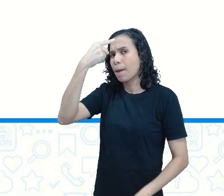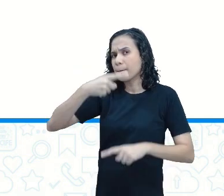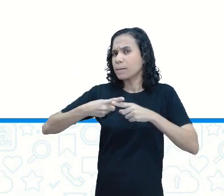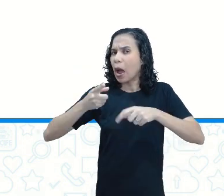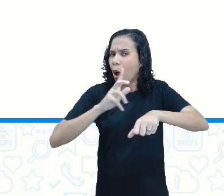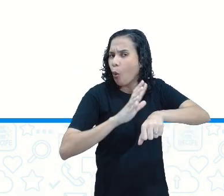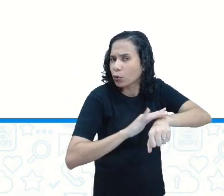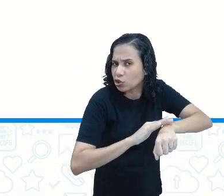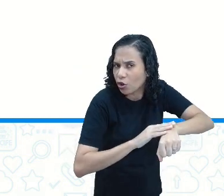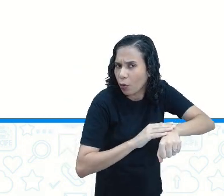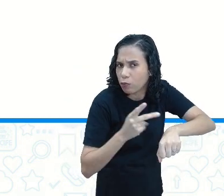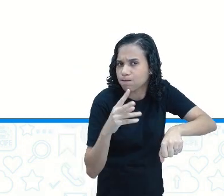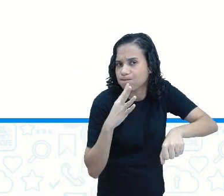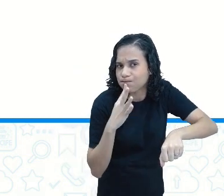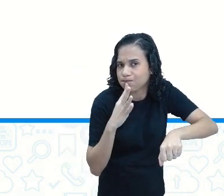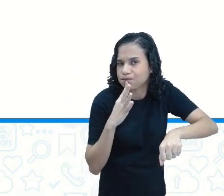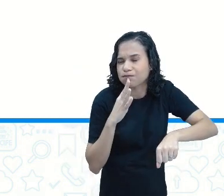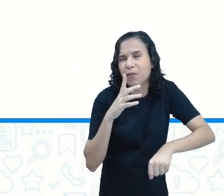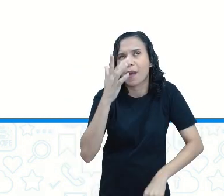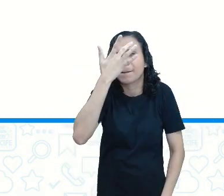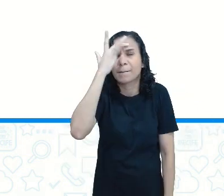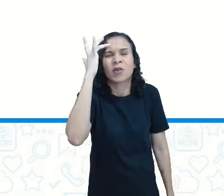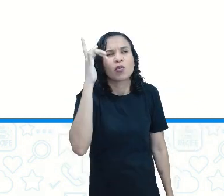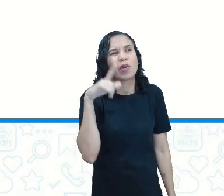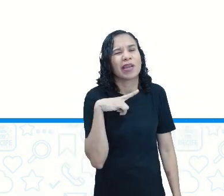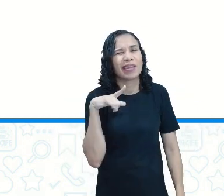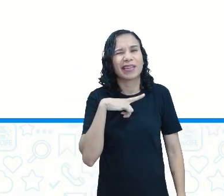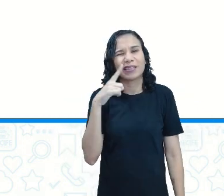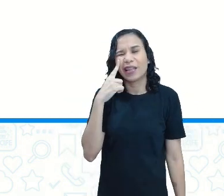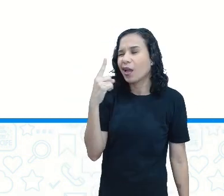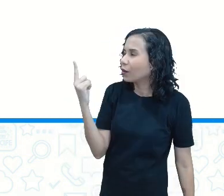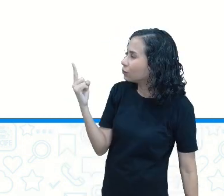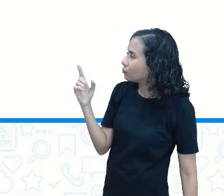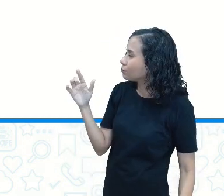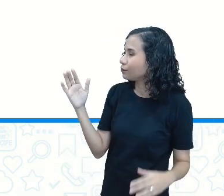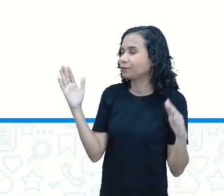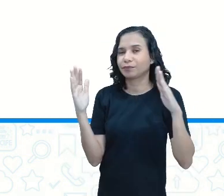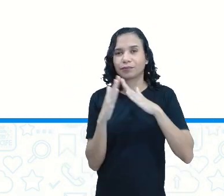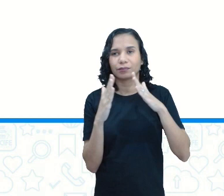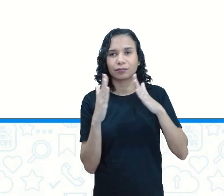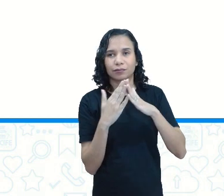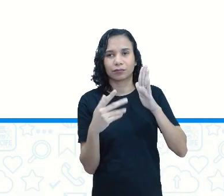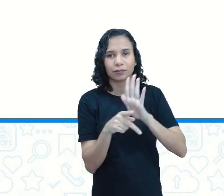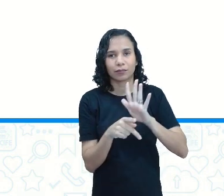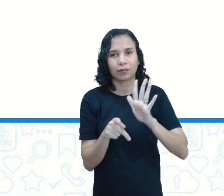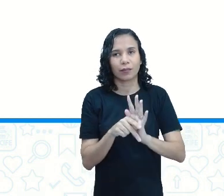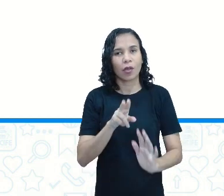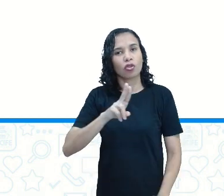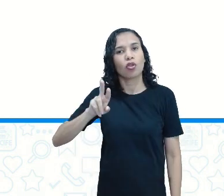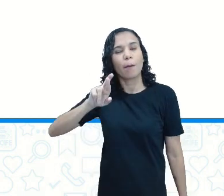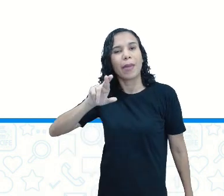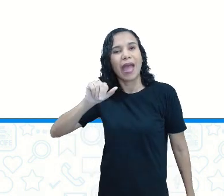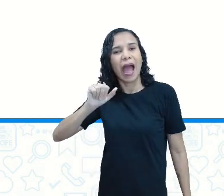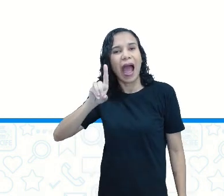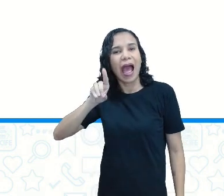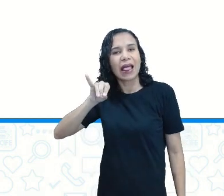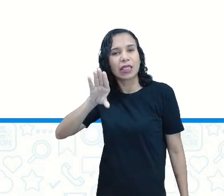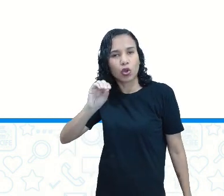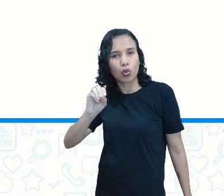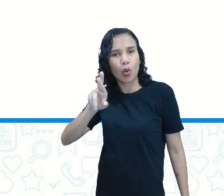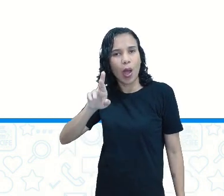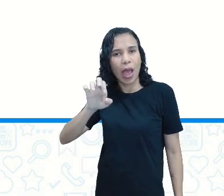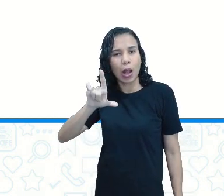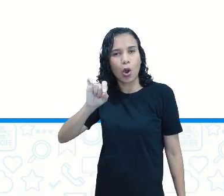digital, vocês conhecem? Alguém tem aí esse relógio em casa que se chama rádio relógio? Nesse